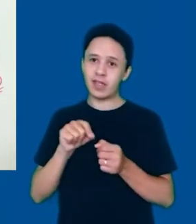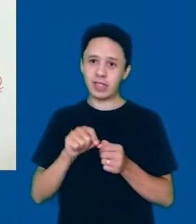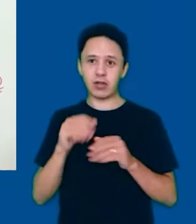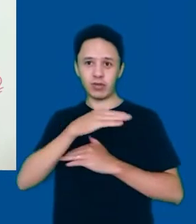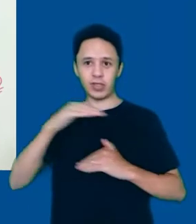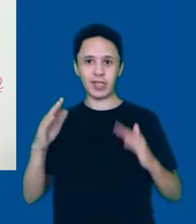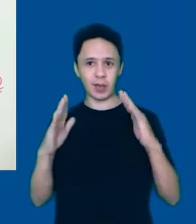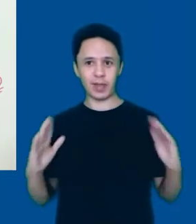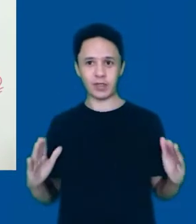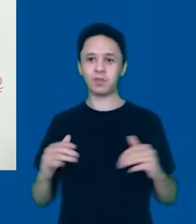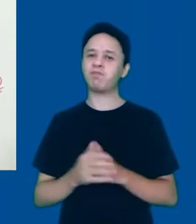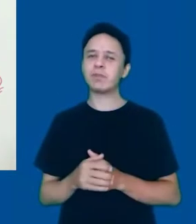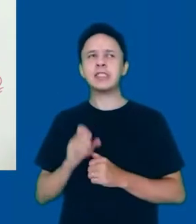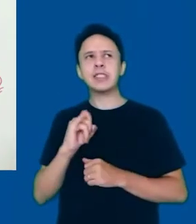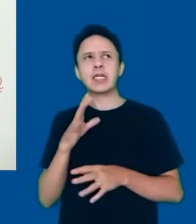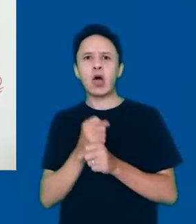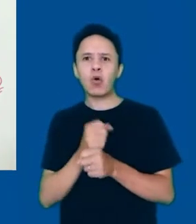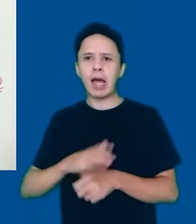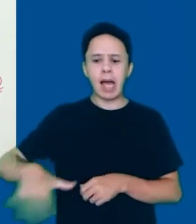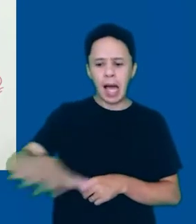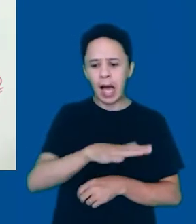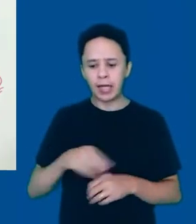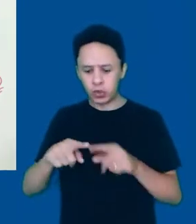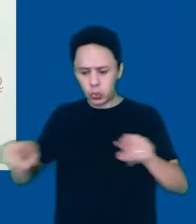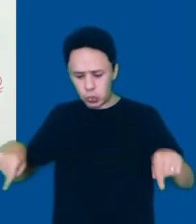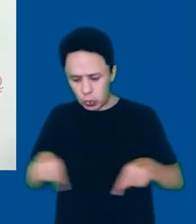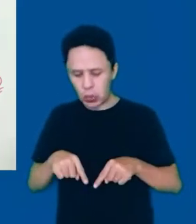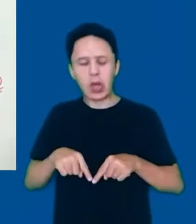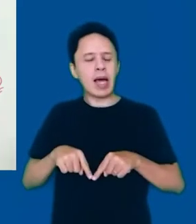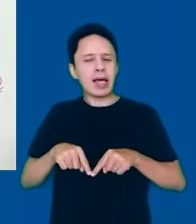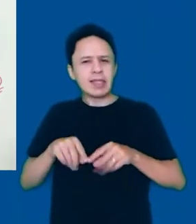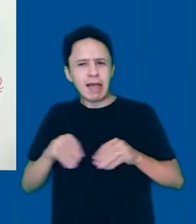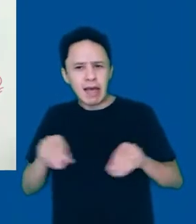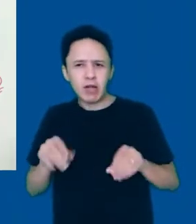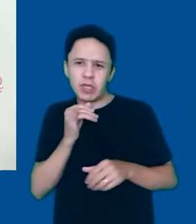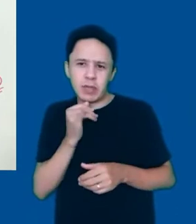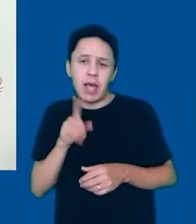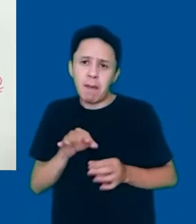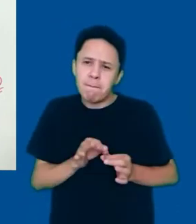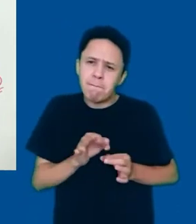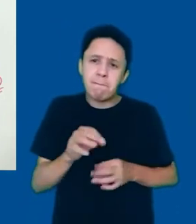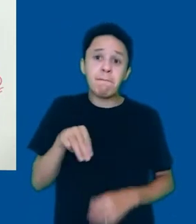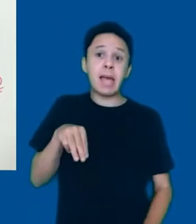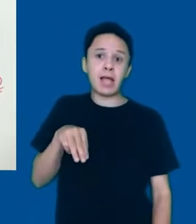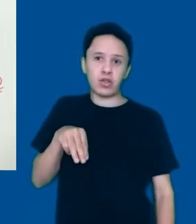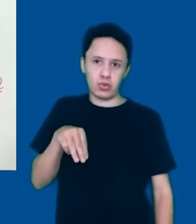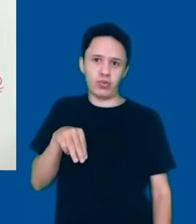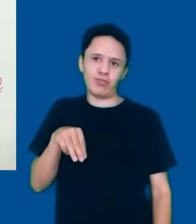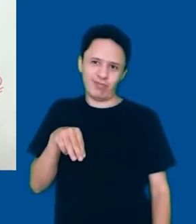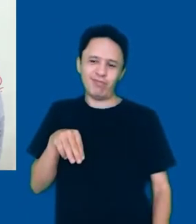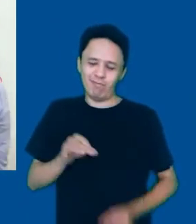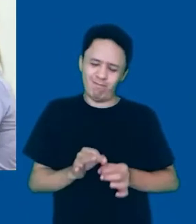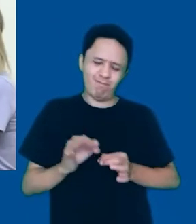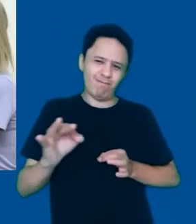trapézio. Mas se você fosse calcular a área de um terreno, por exemplo, aqui estaria em metro, né, gente? Em metro e metro. E